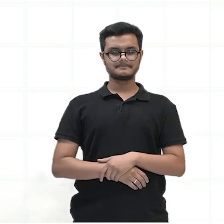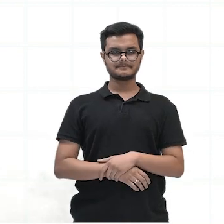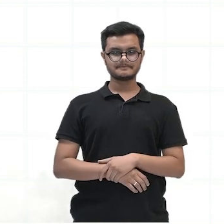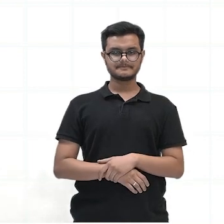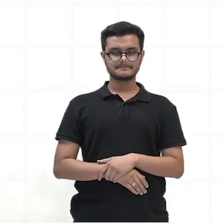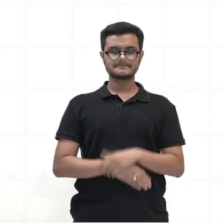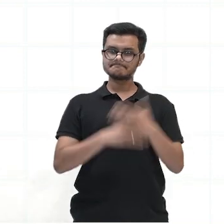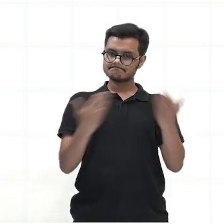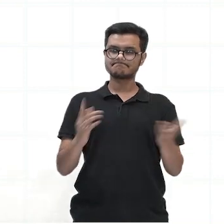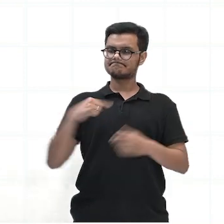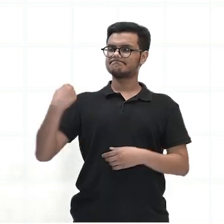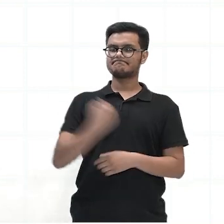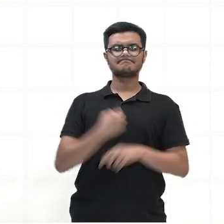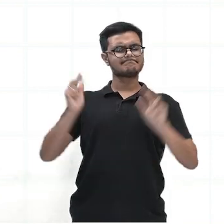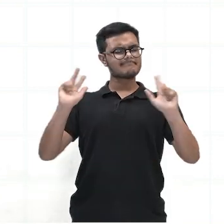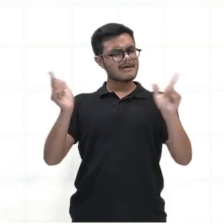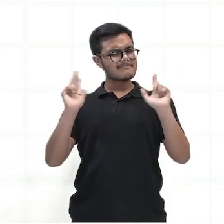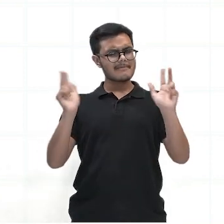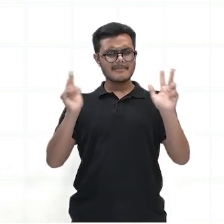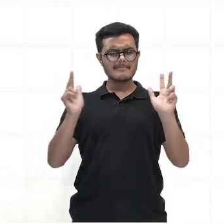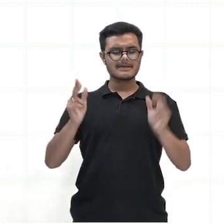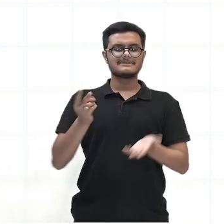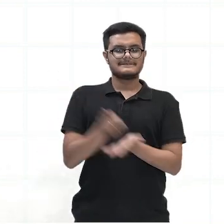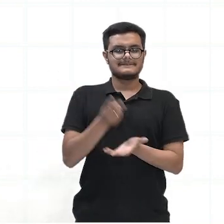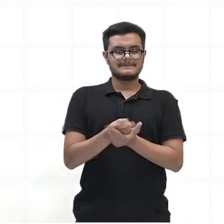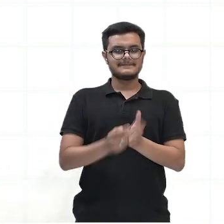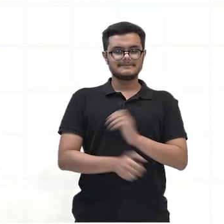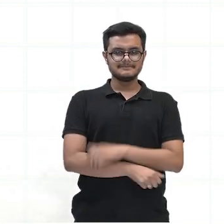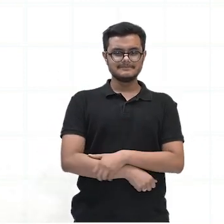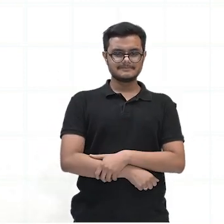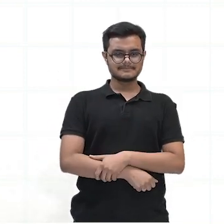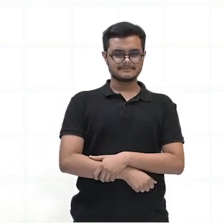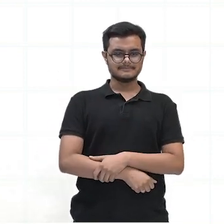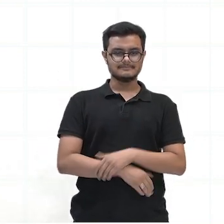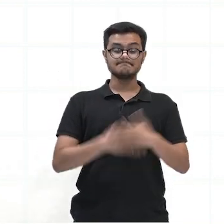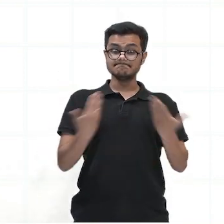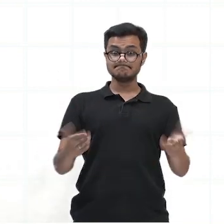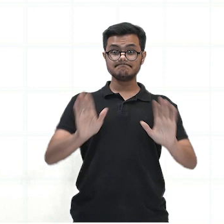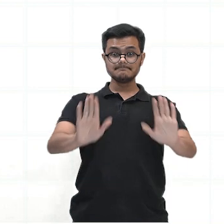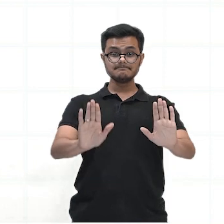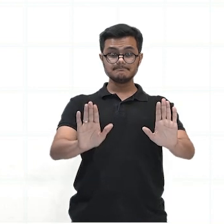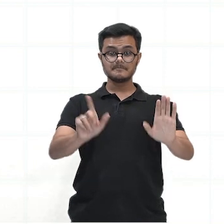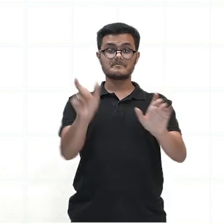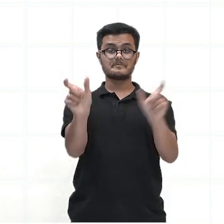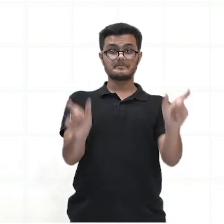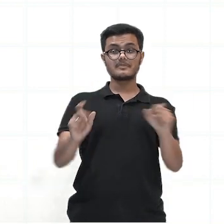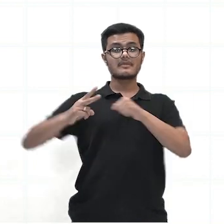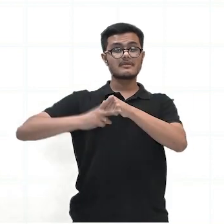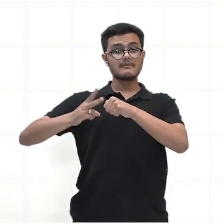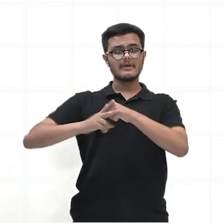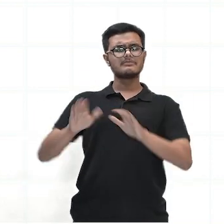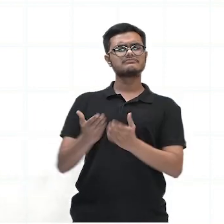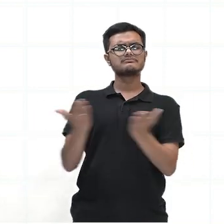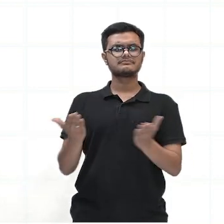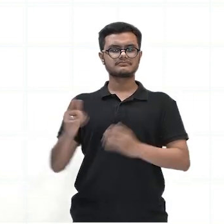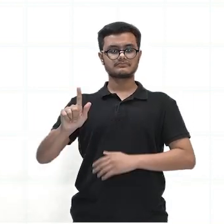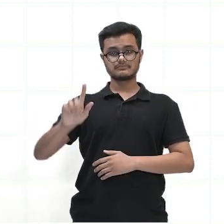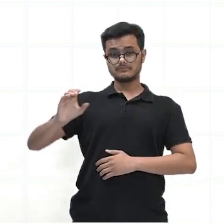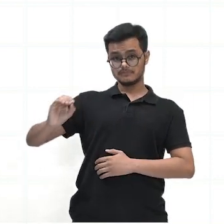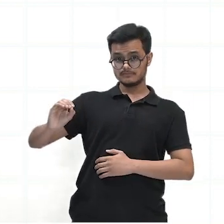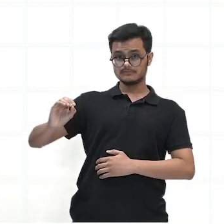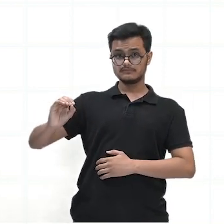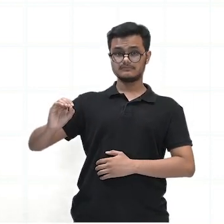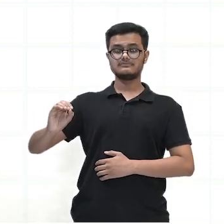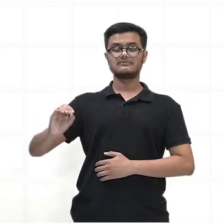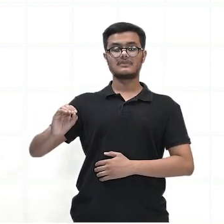Nos divertimos muito, had a wonderful time. Olha só, então quem são os verbos irregulares aqui? O verbo go, que é o